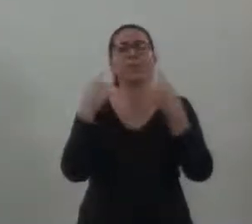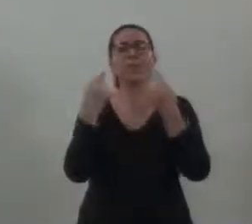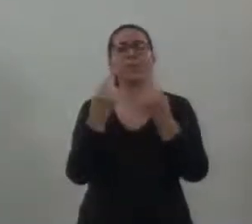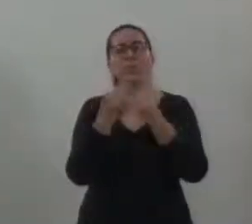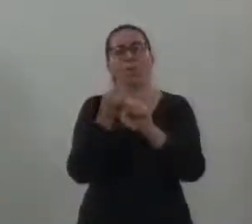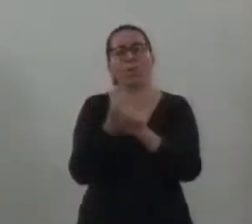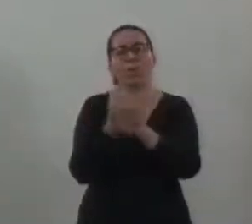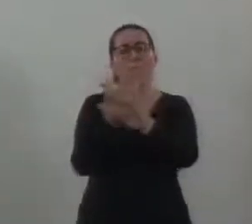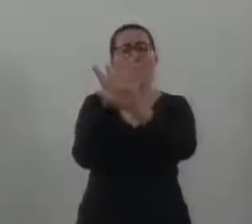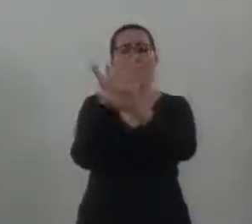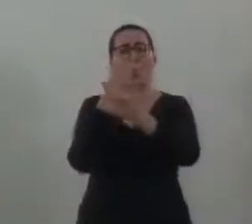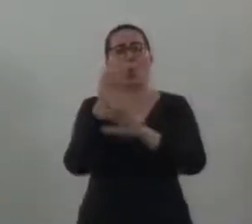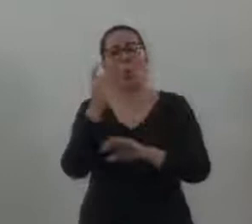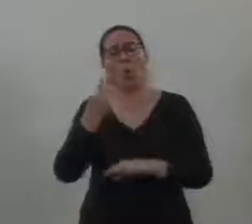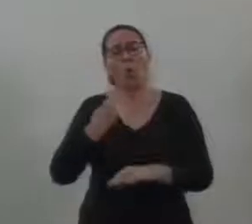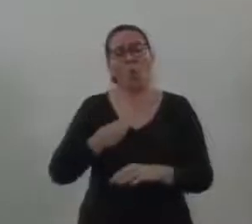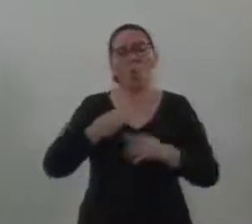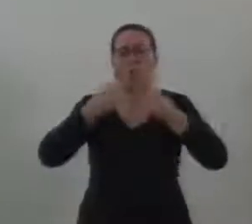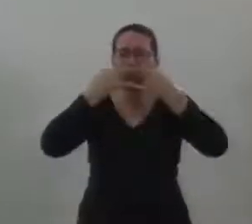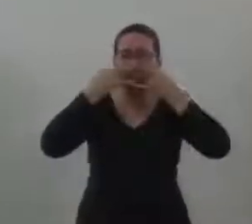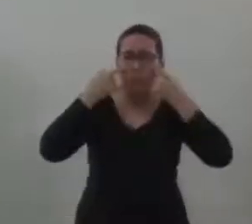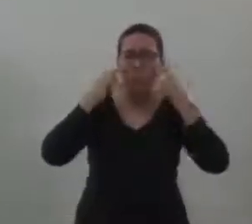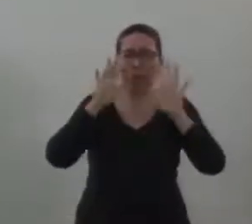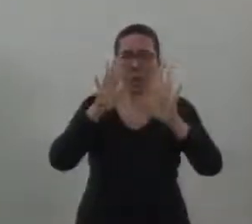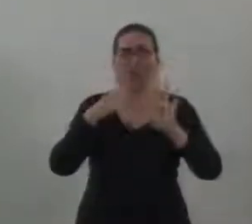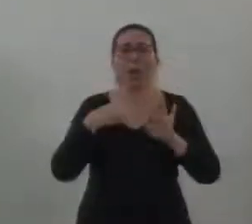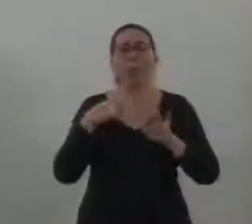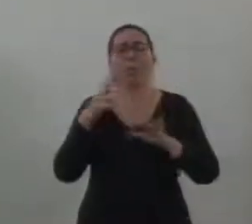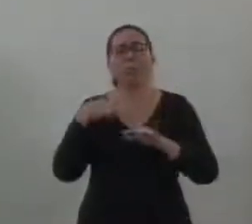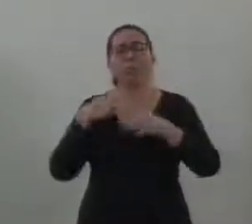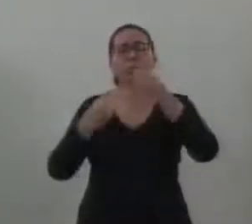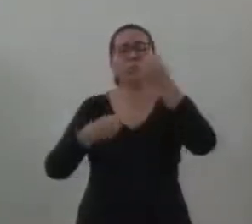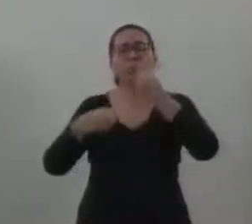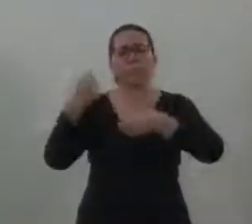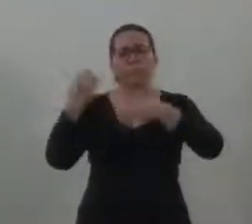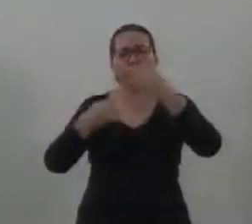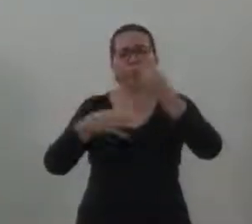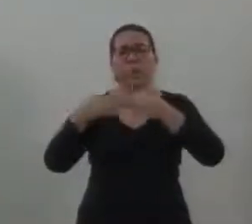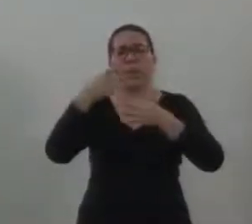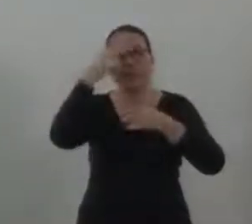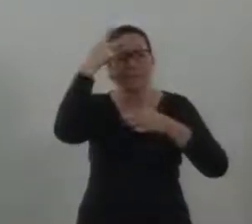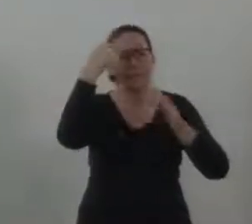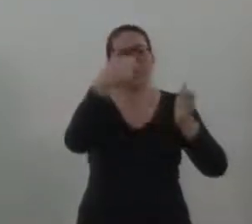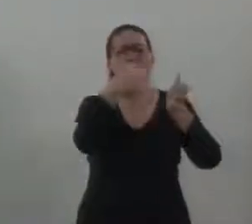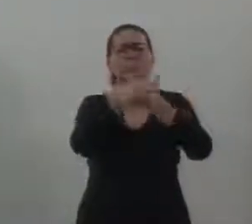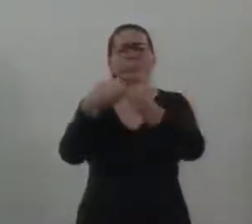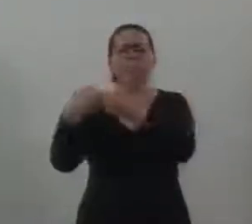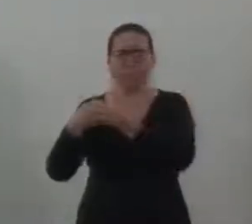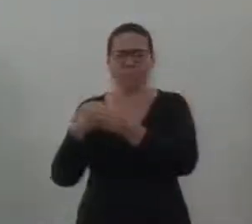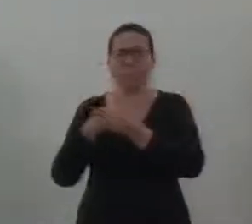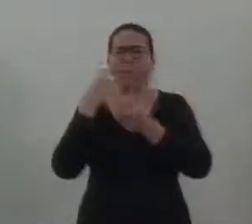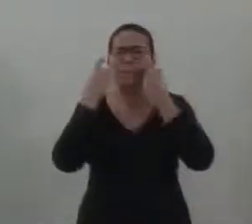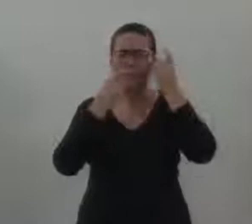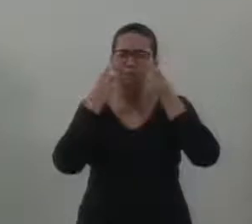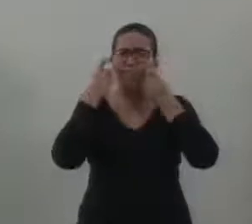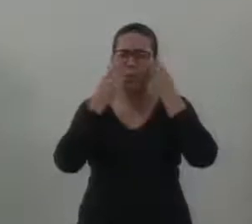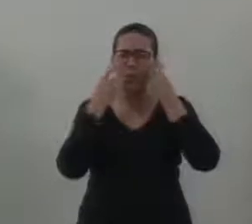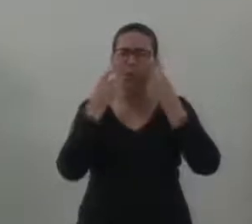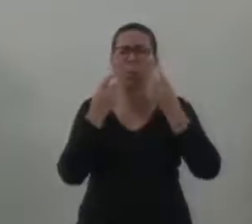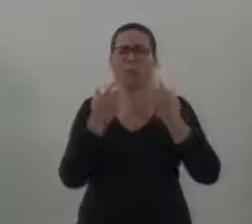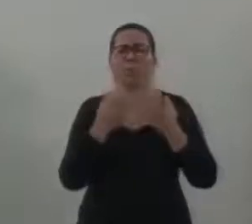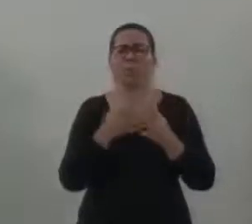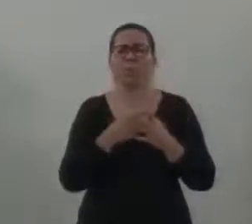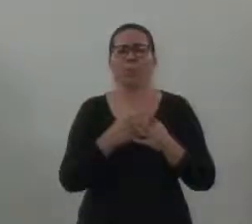ou presencialmente, aí, com todos os cuidados, mas eu já vou adiantar algumas situações que as famílias estão preocupadas, né? Então, quando a gente